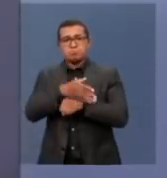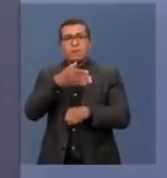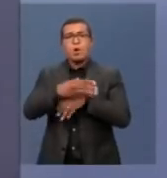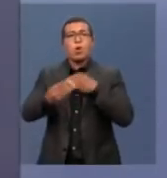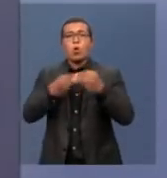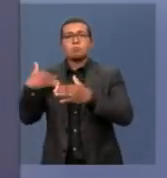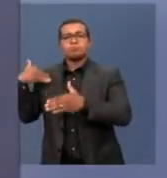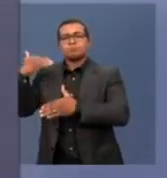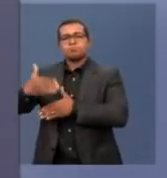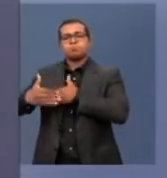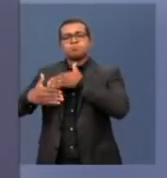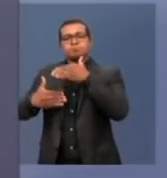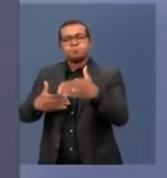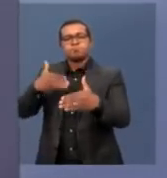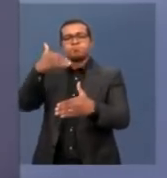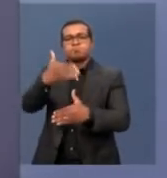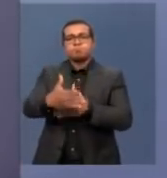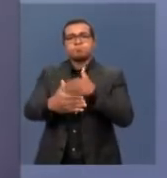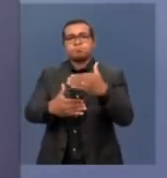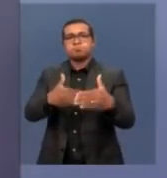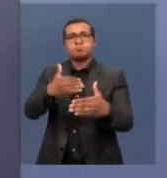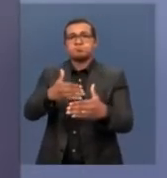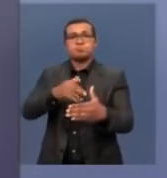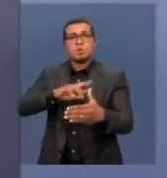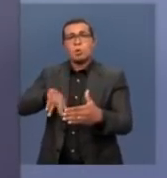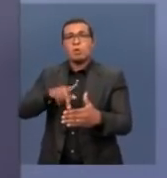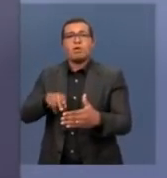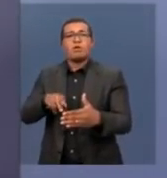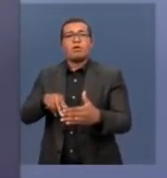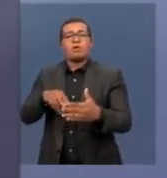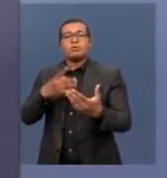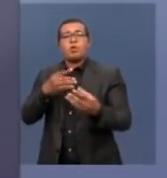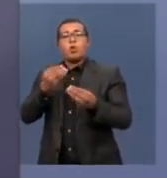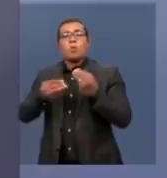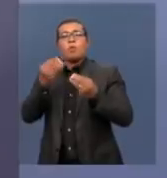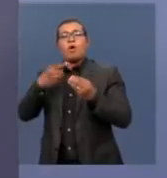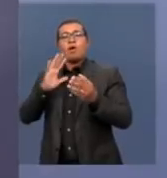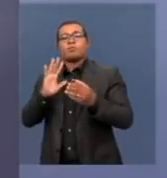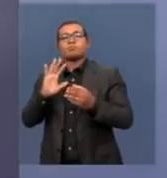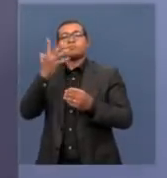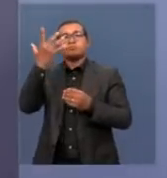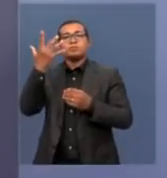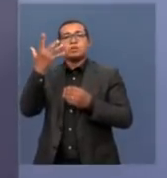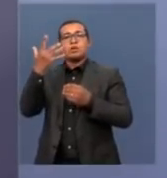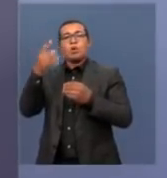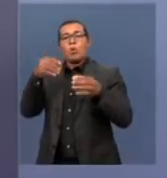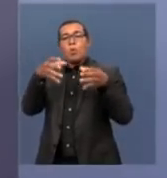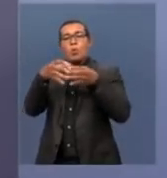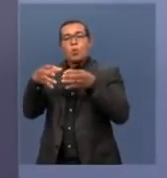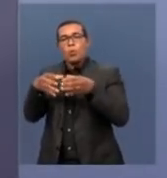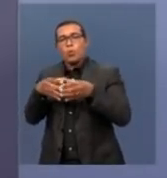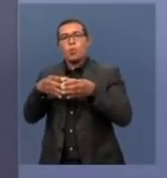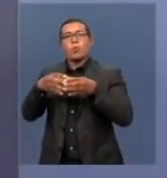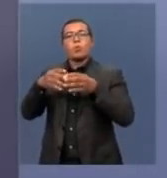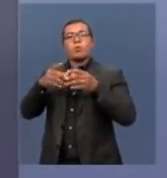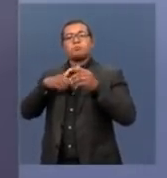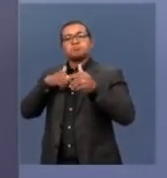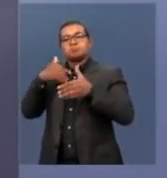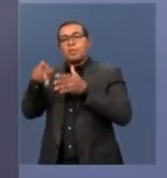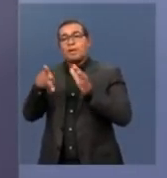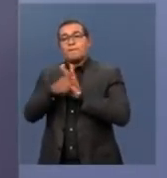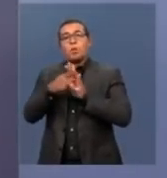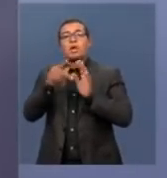que nós participamos do programa é do do partido no programa do partido os direitos trabalhistas